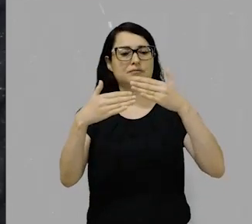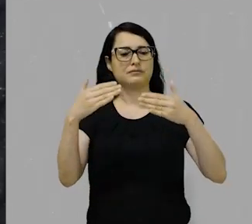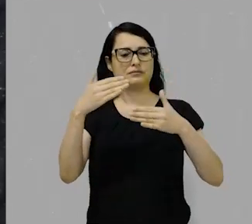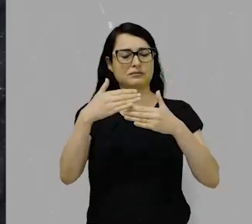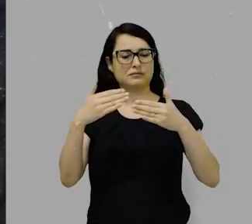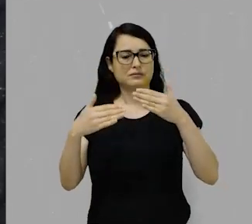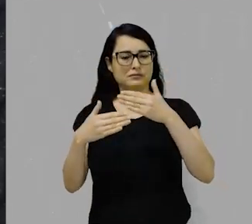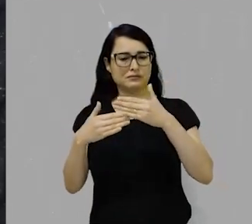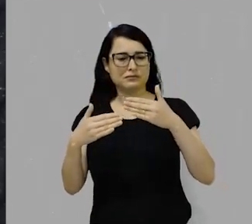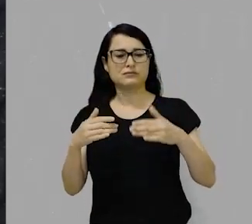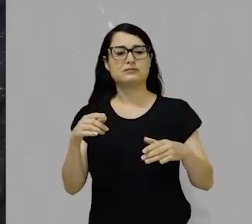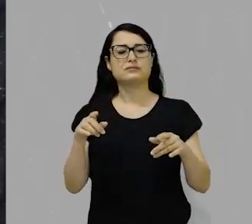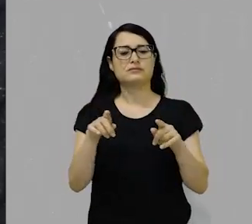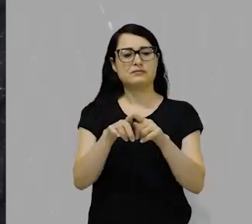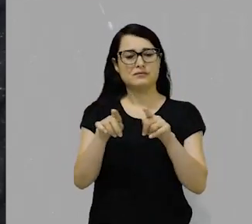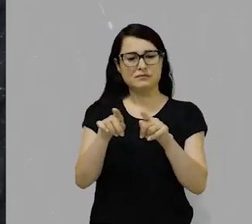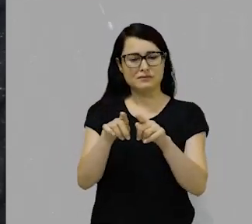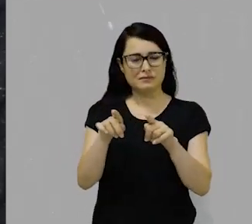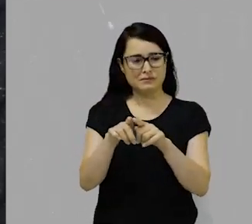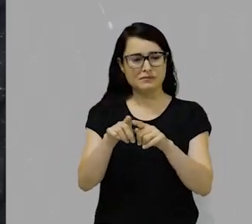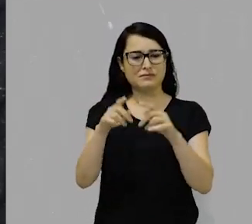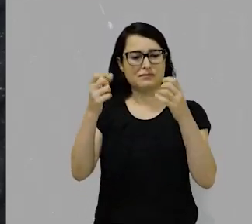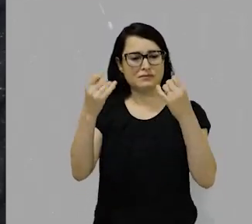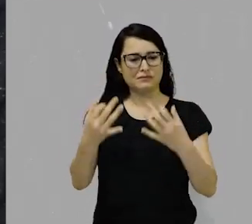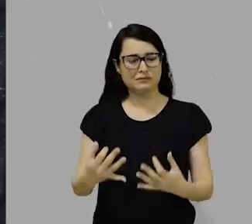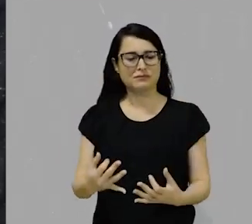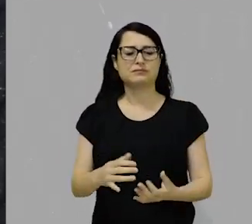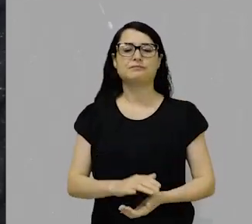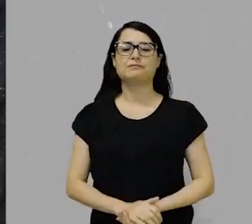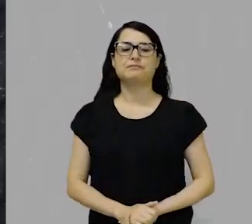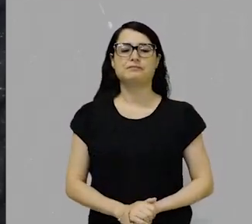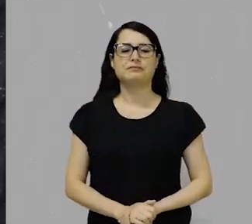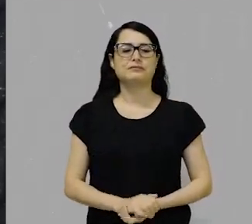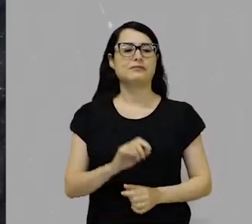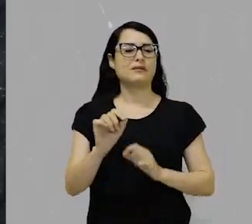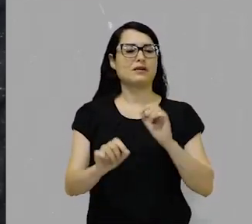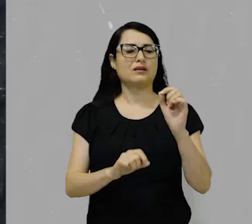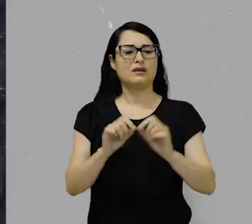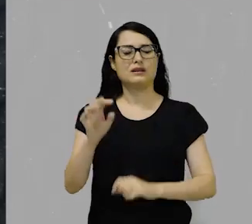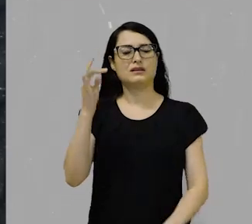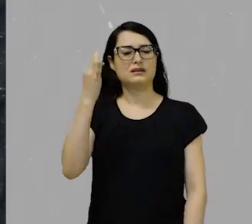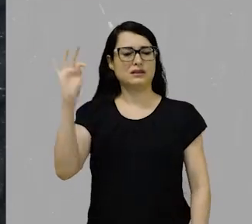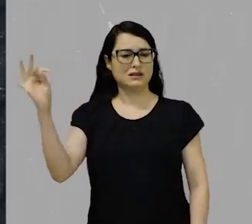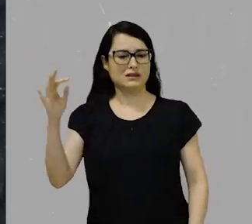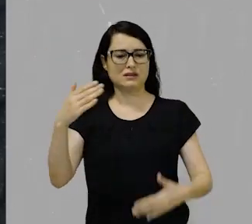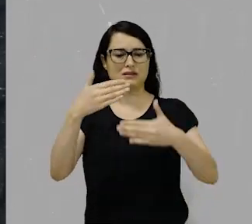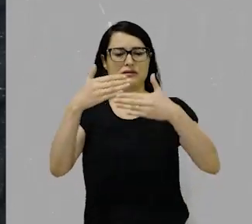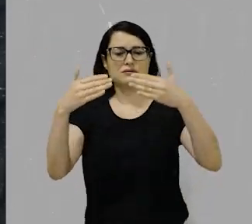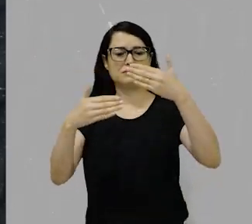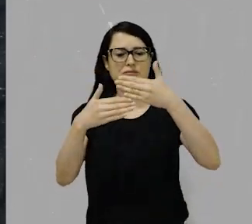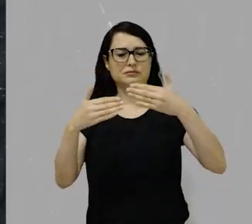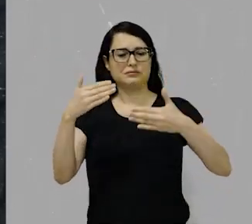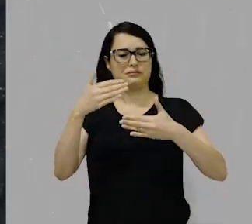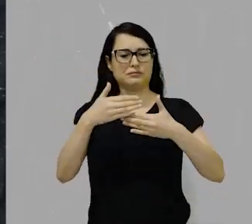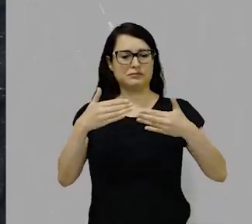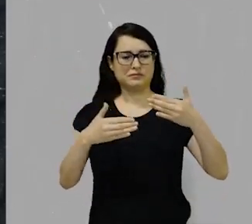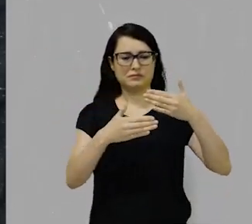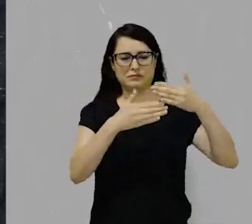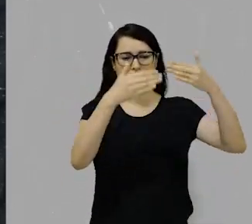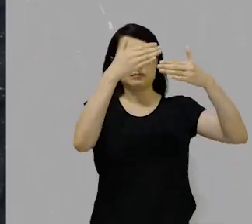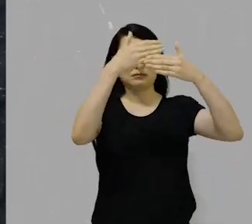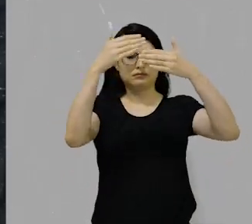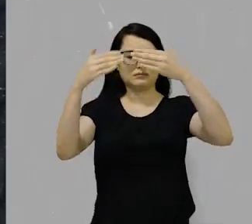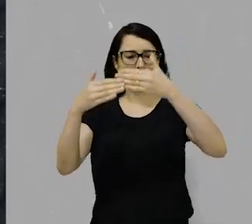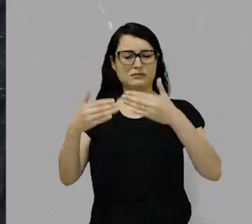da teoria da deriva continental de Wegener, vamos explicar o que é essa teoria da tectônica de placas, vamos falar um